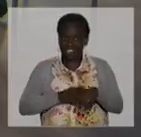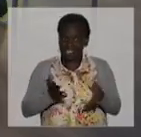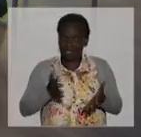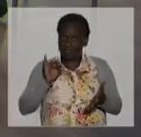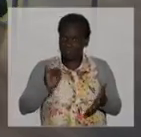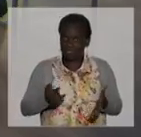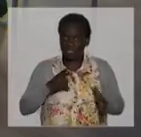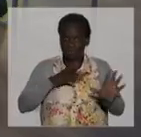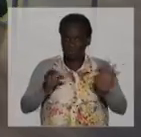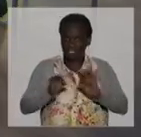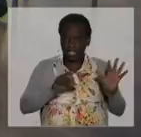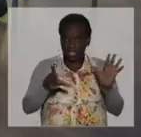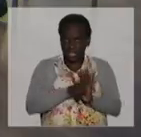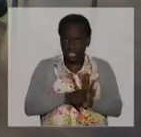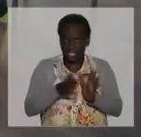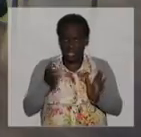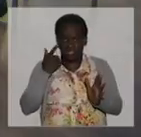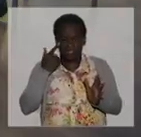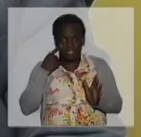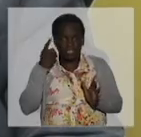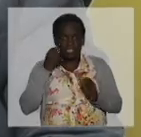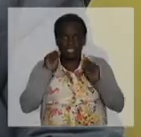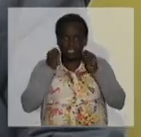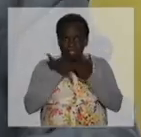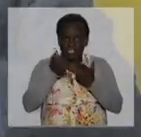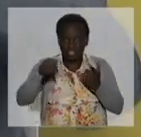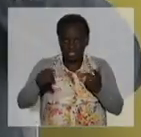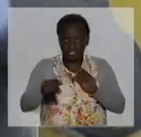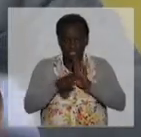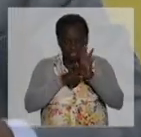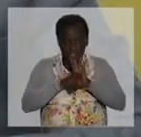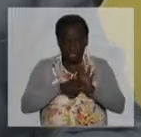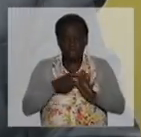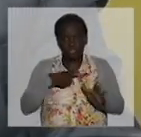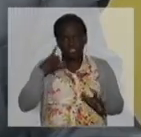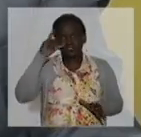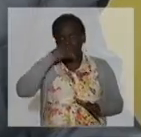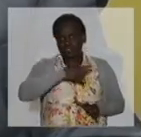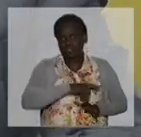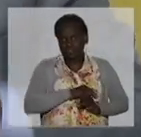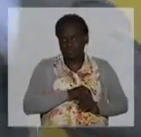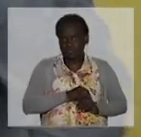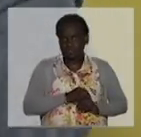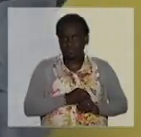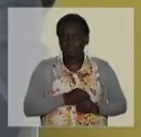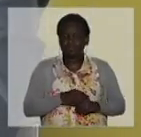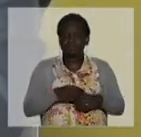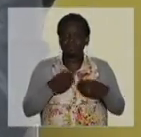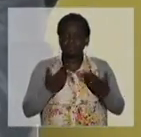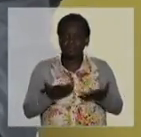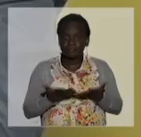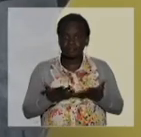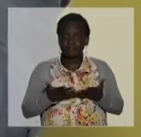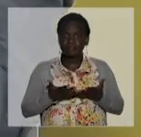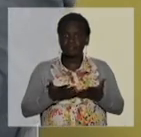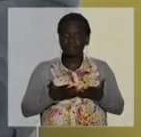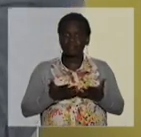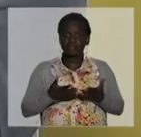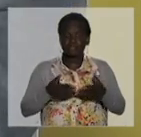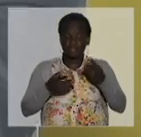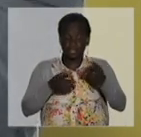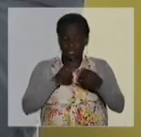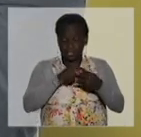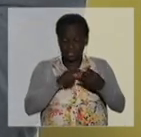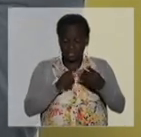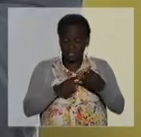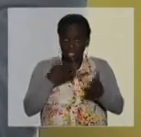tenho um projeto de lei tramitando aqui no Legislativo e eu enfrento dificuldades para pelo menos